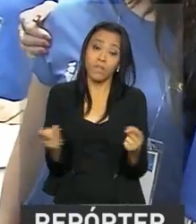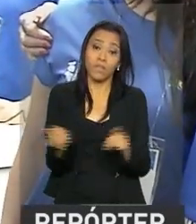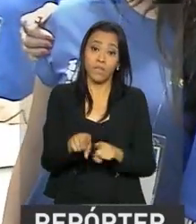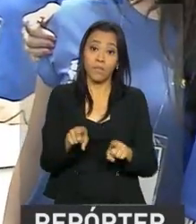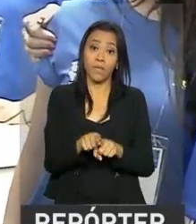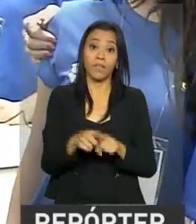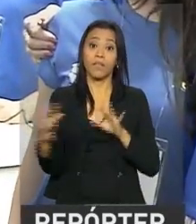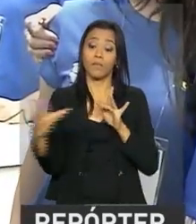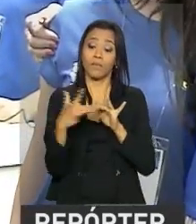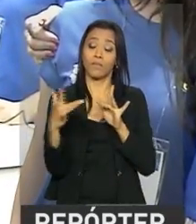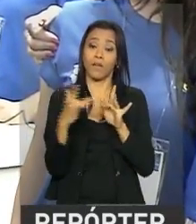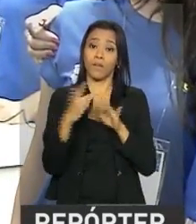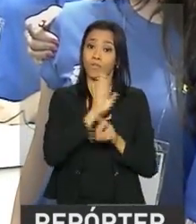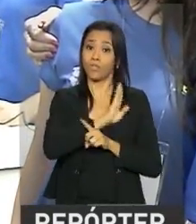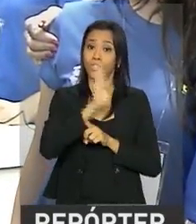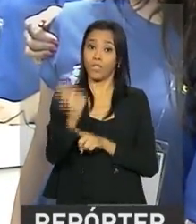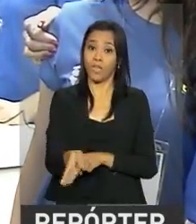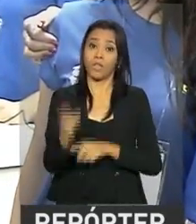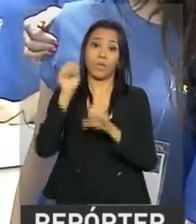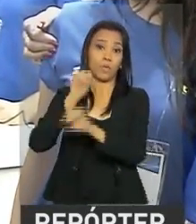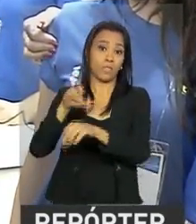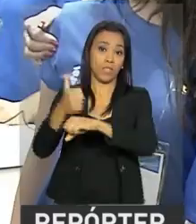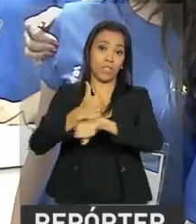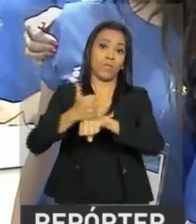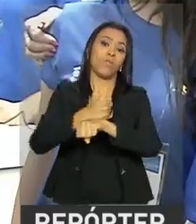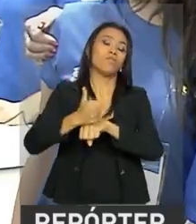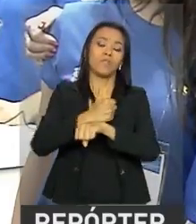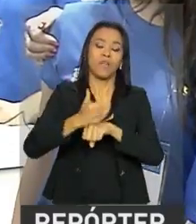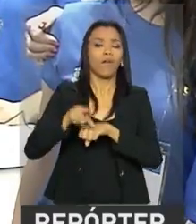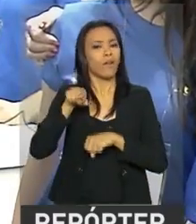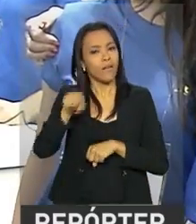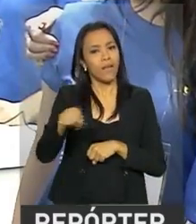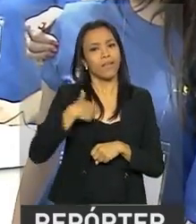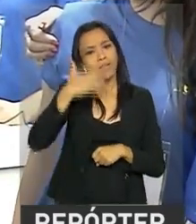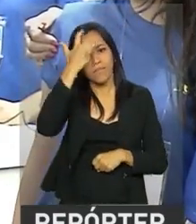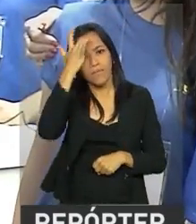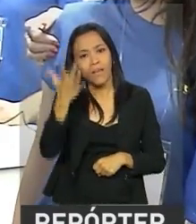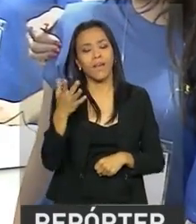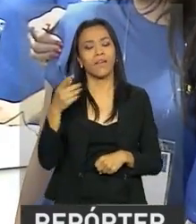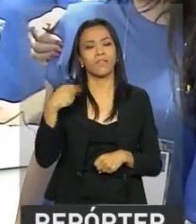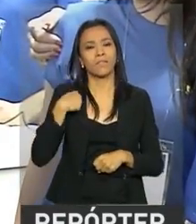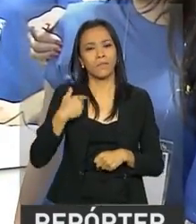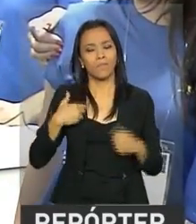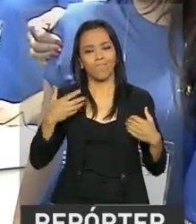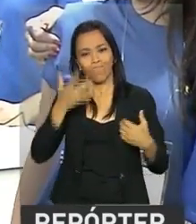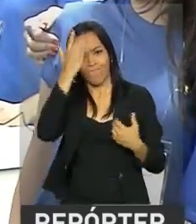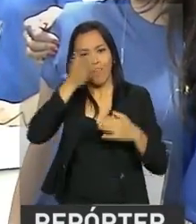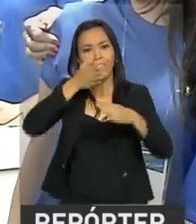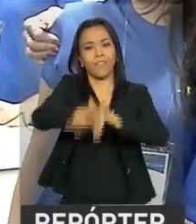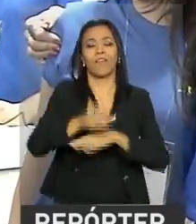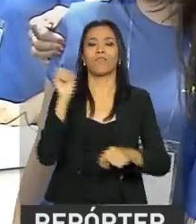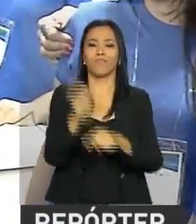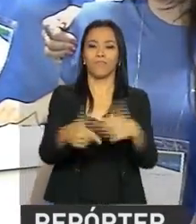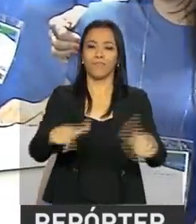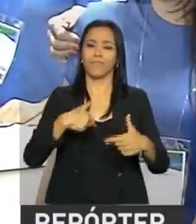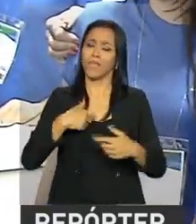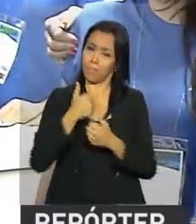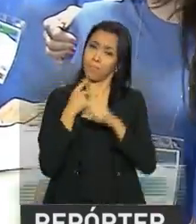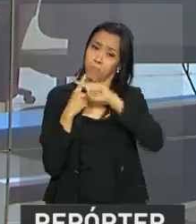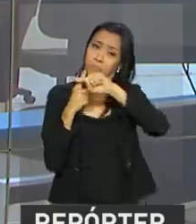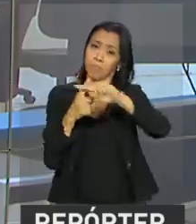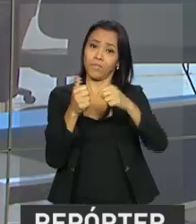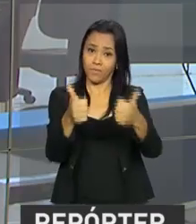educação profissional e mais empregabilidade, onde ele vai facilitar a sua inserção no mercado de trabalho, que é uma coisa muito